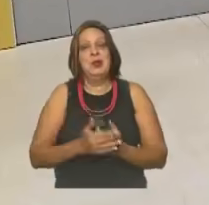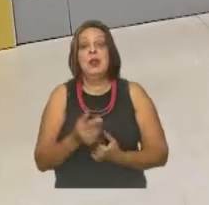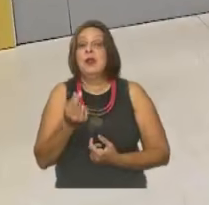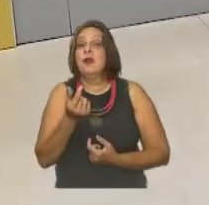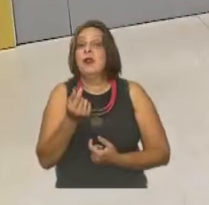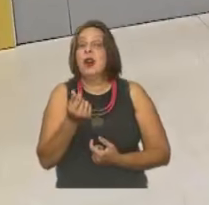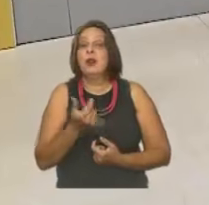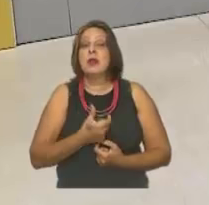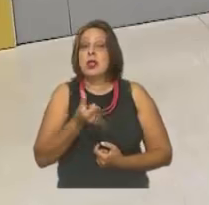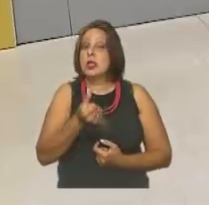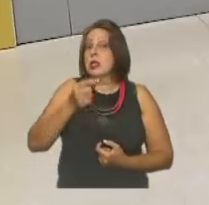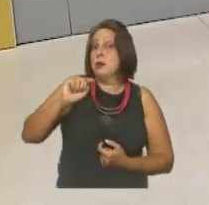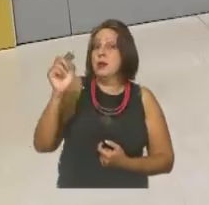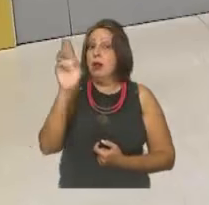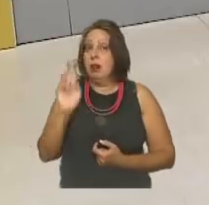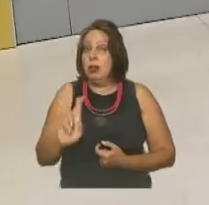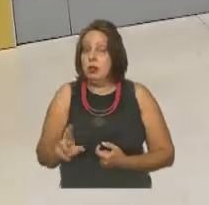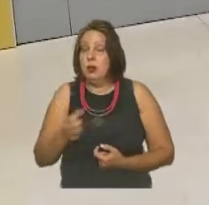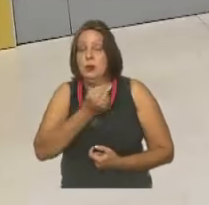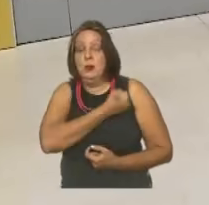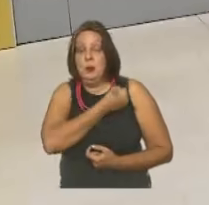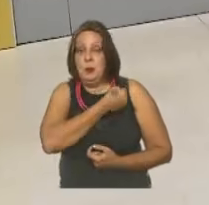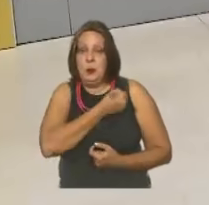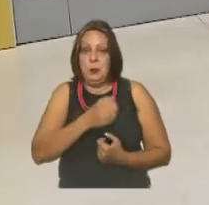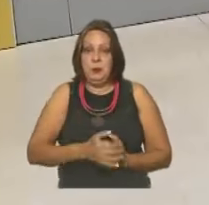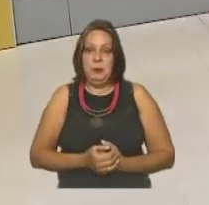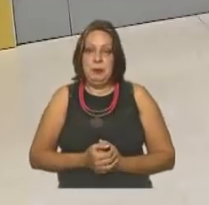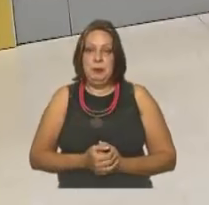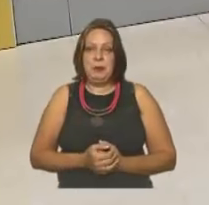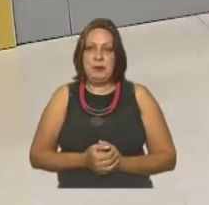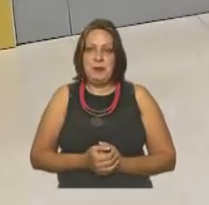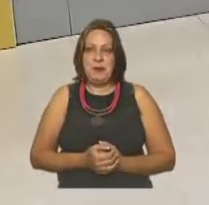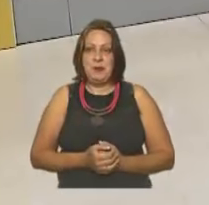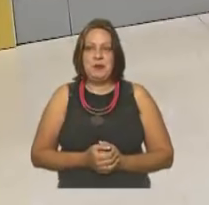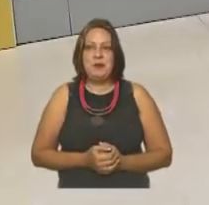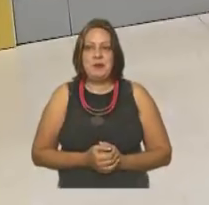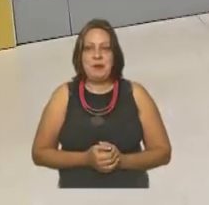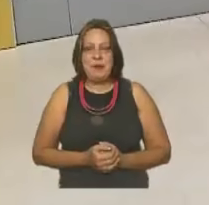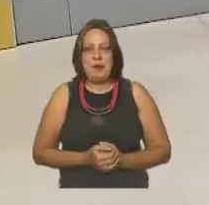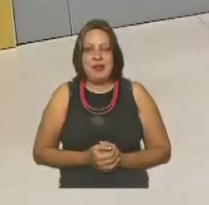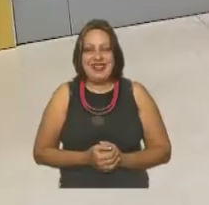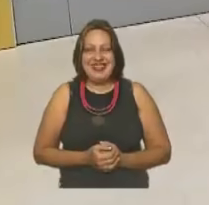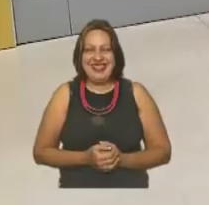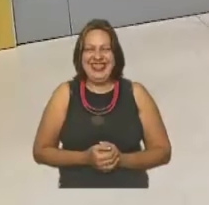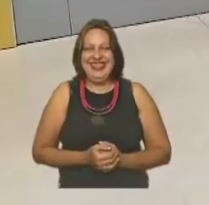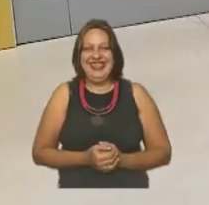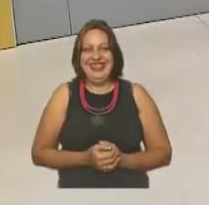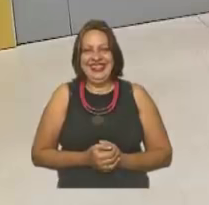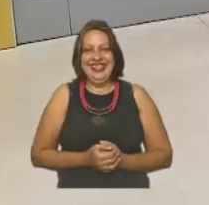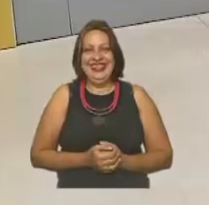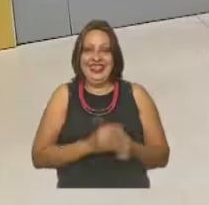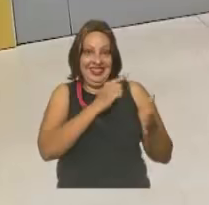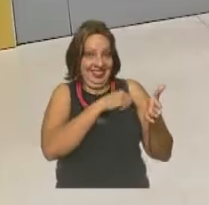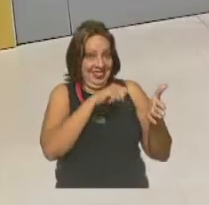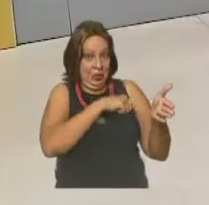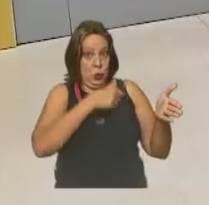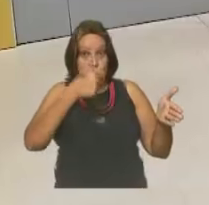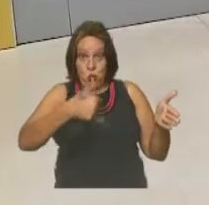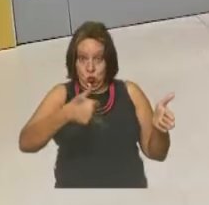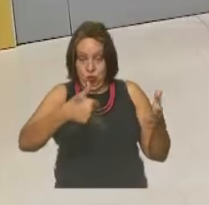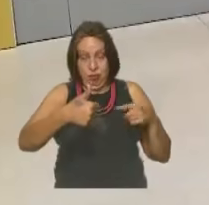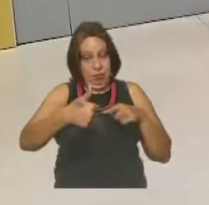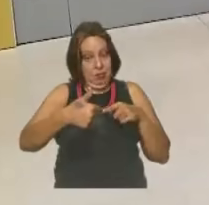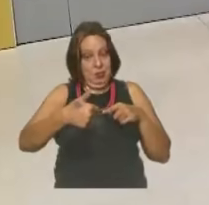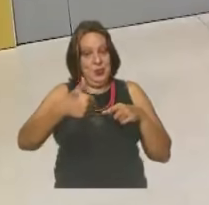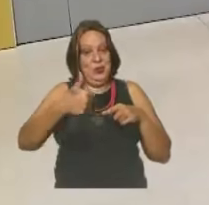de R$6.000. Chama a primeira bolinha, Valesca. Começou o segundo prêmio. Marque a primeira do painel. Número 1, número 1, número